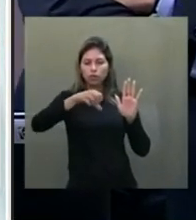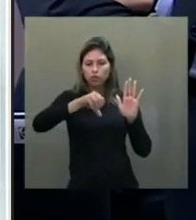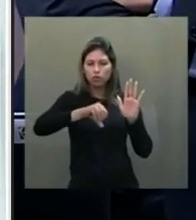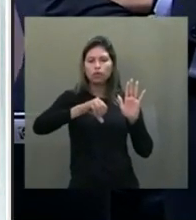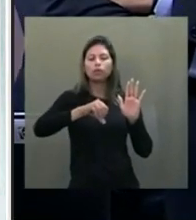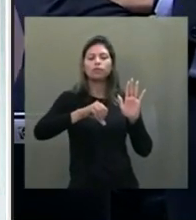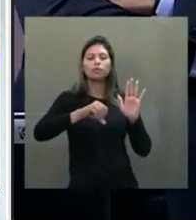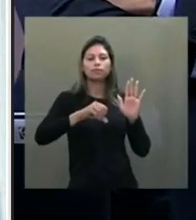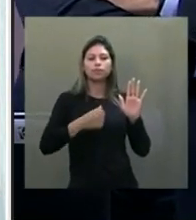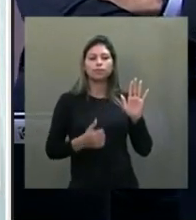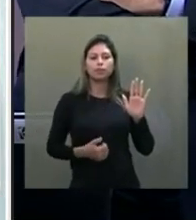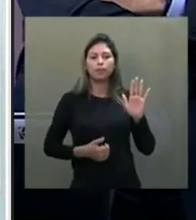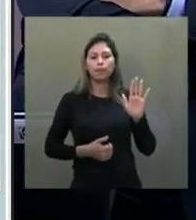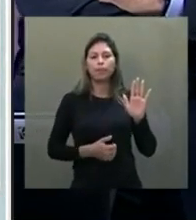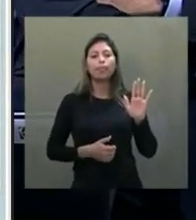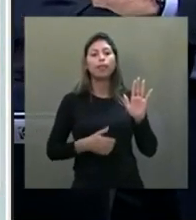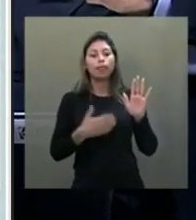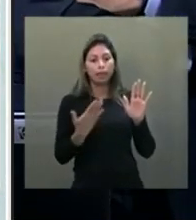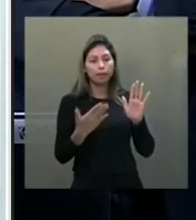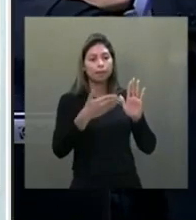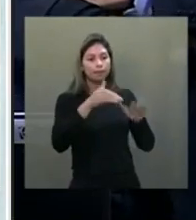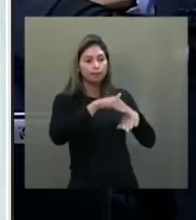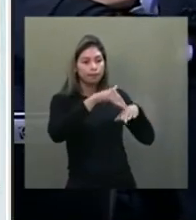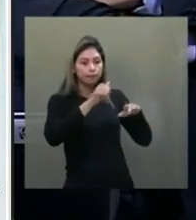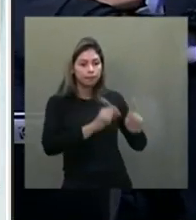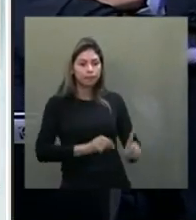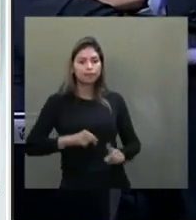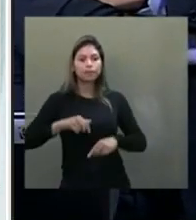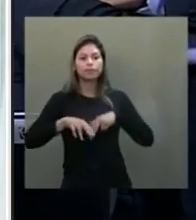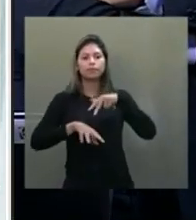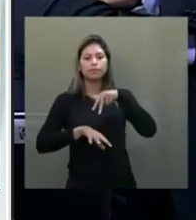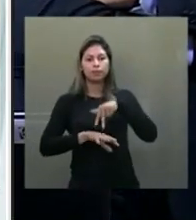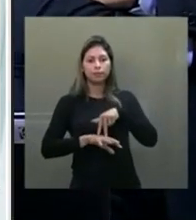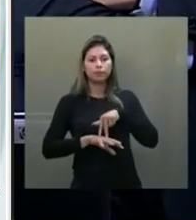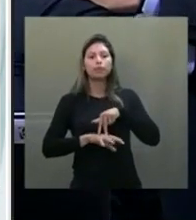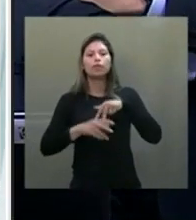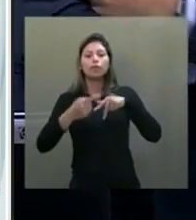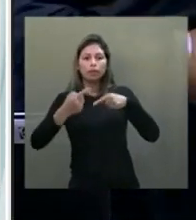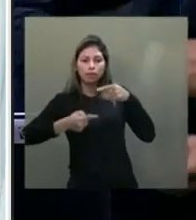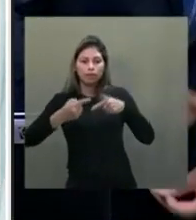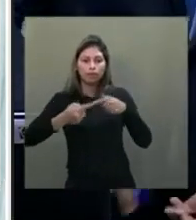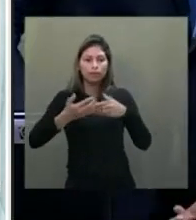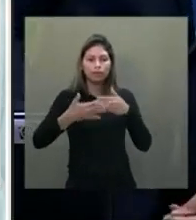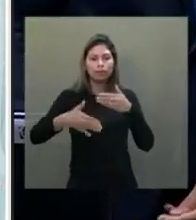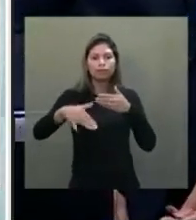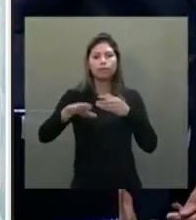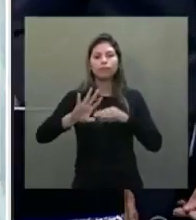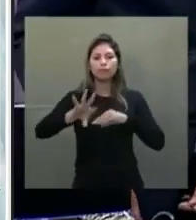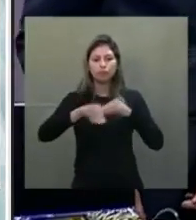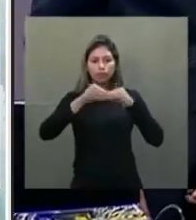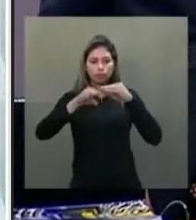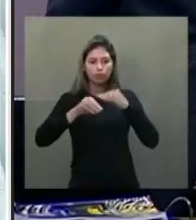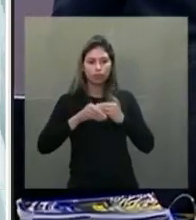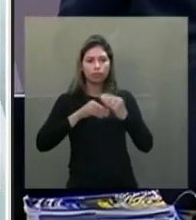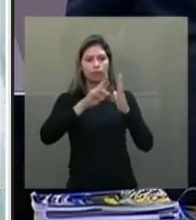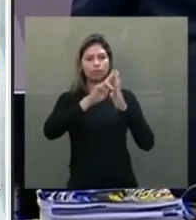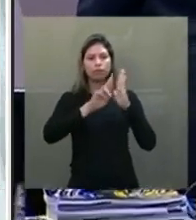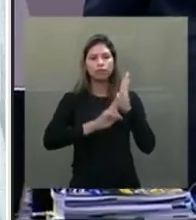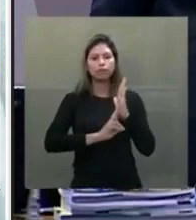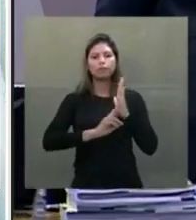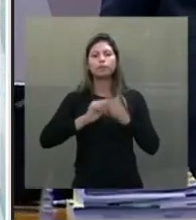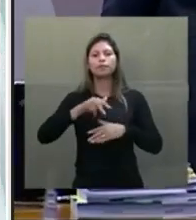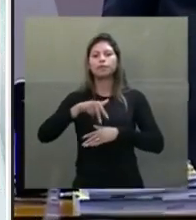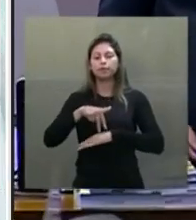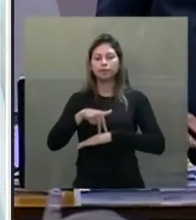com relação a isso. Tudo, alguns setores, como o senador colocou, alguns setores que estão